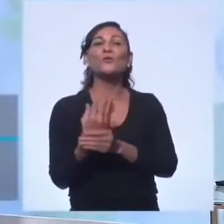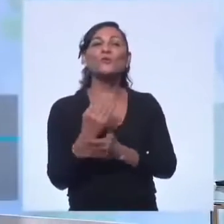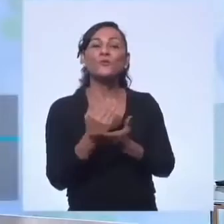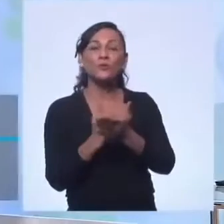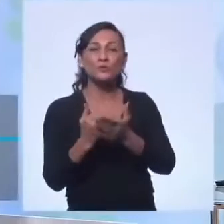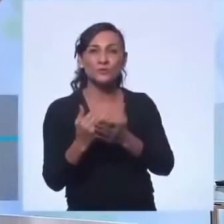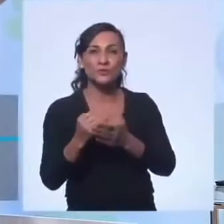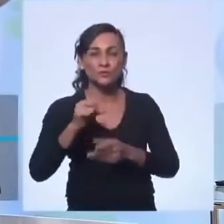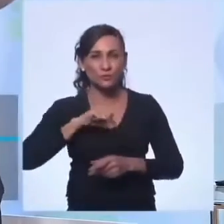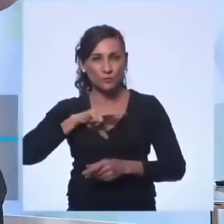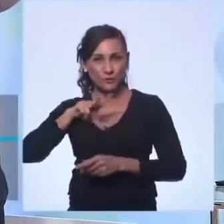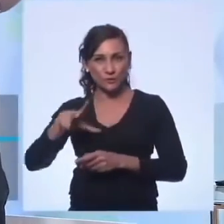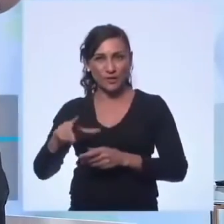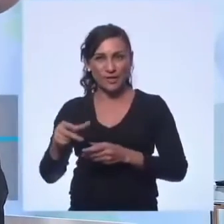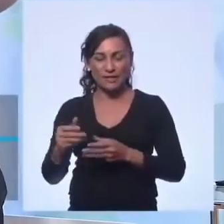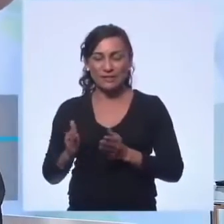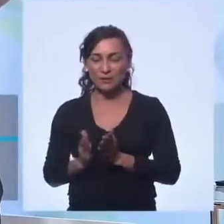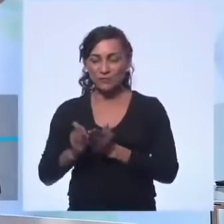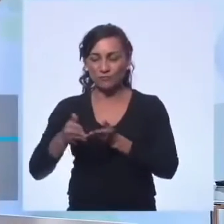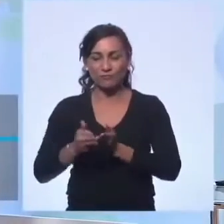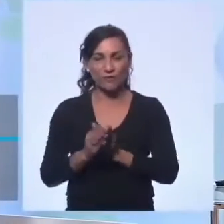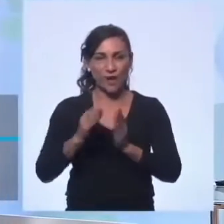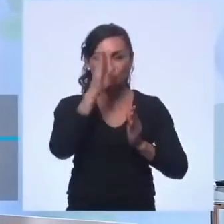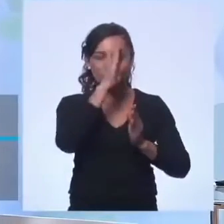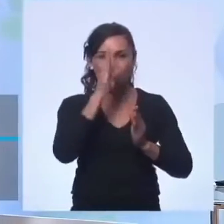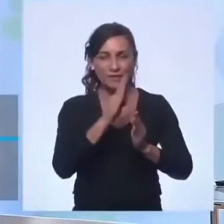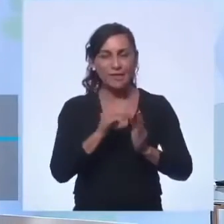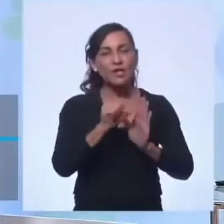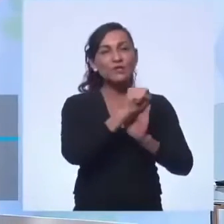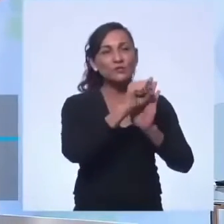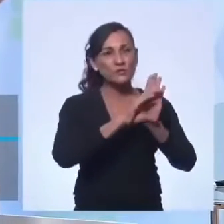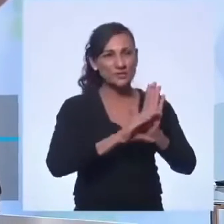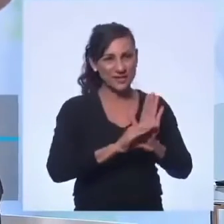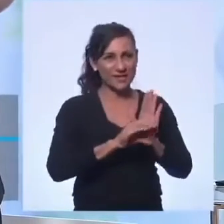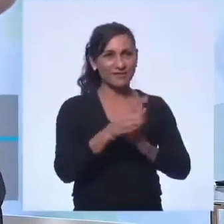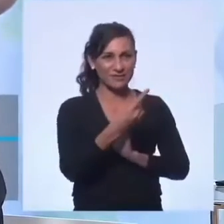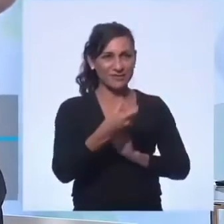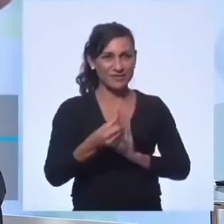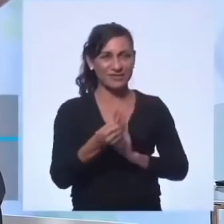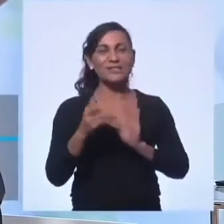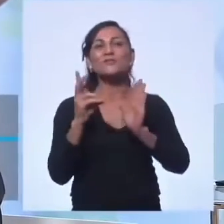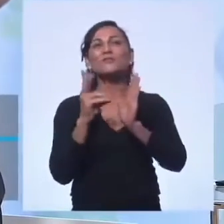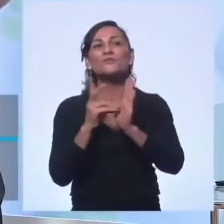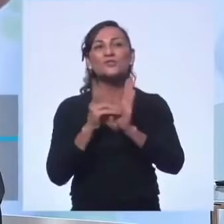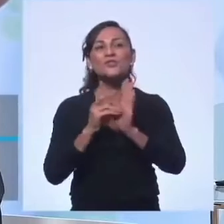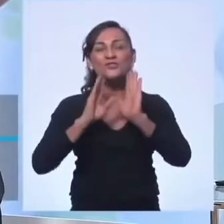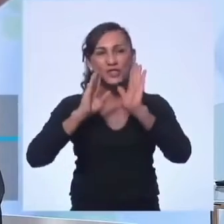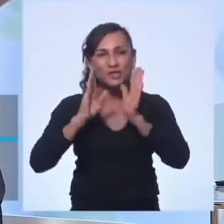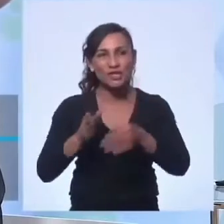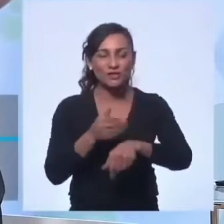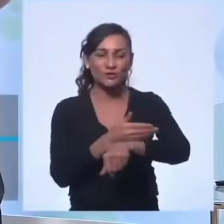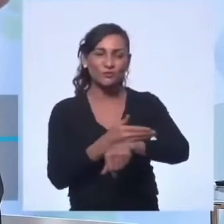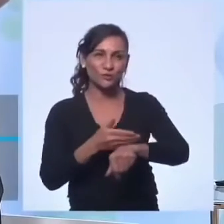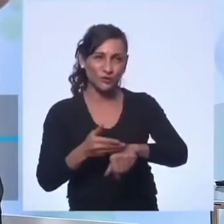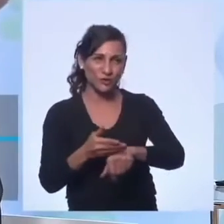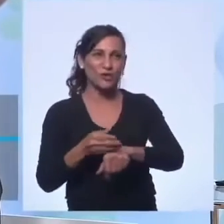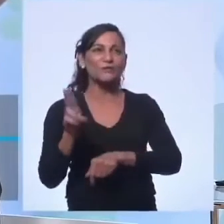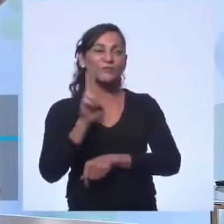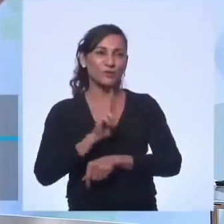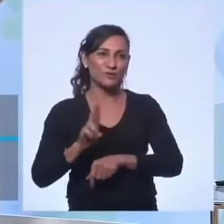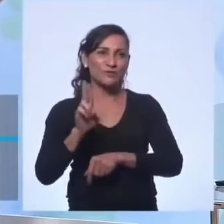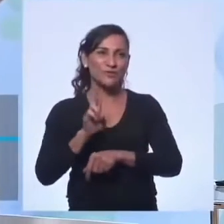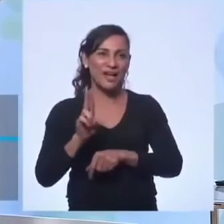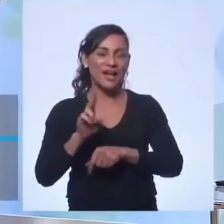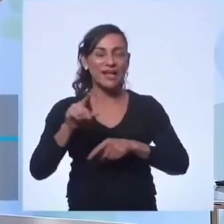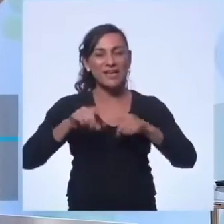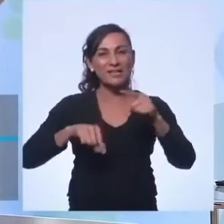dos portugueses aqui no Brasil no século XVI, os indígenas já tinham o costume de utilizar